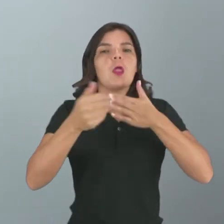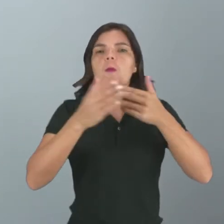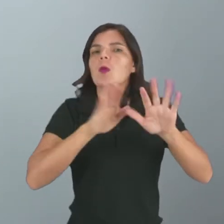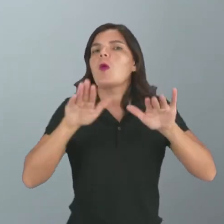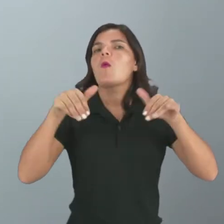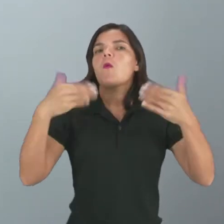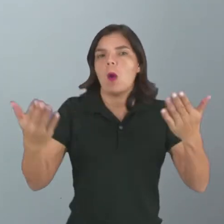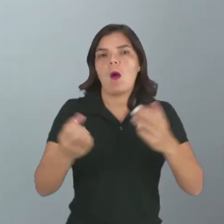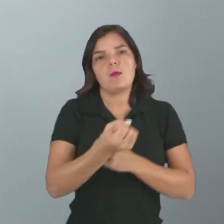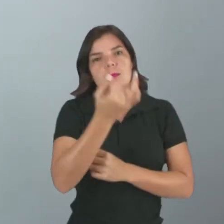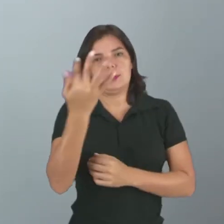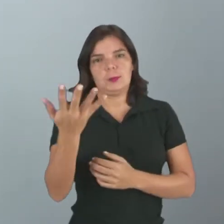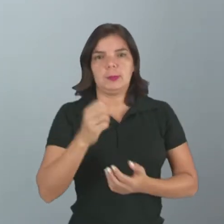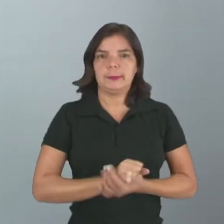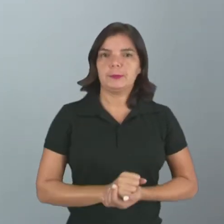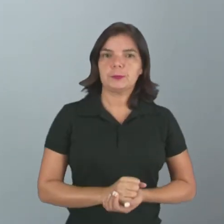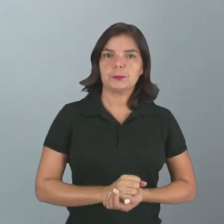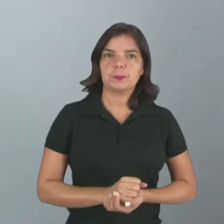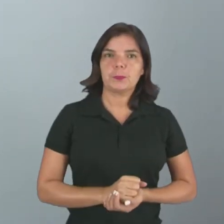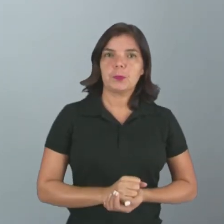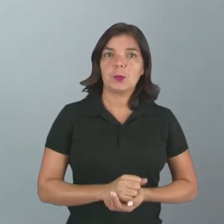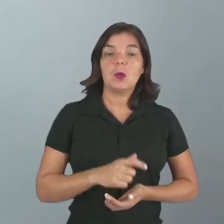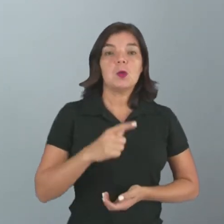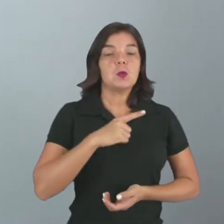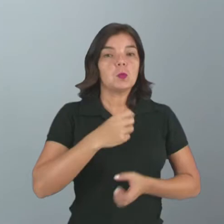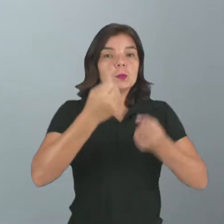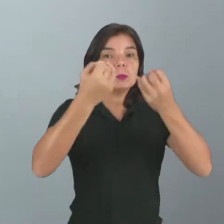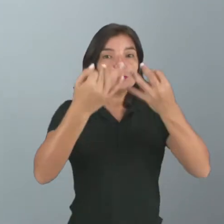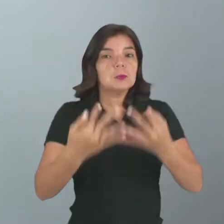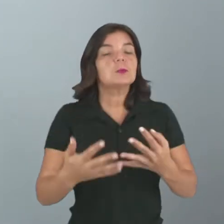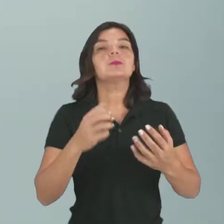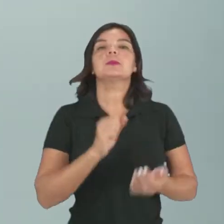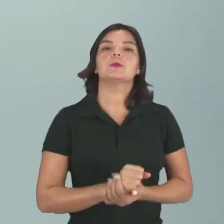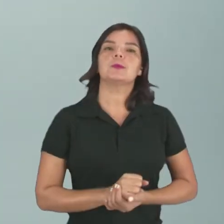quantidade. E quando eu falo